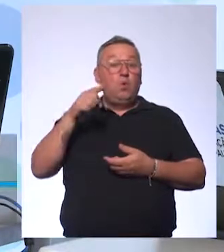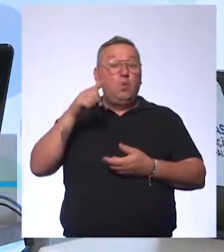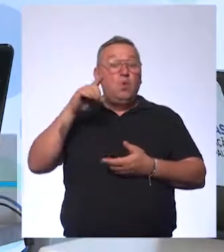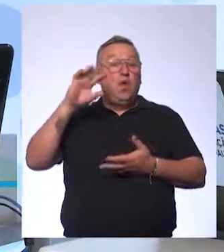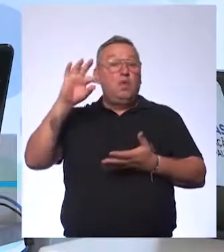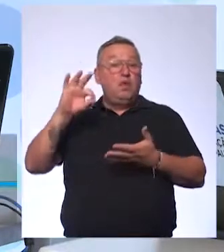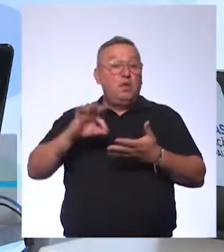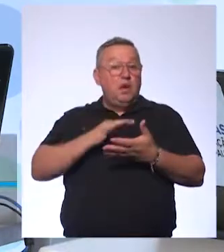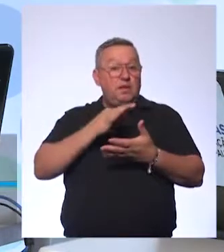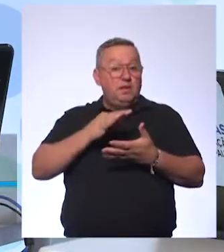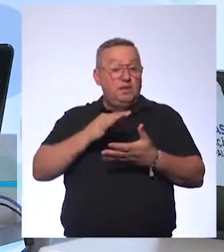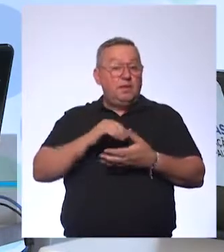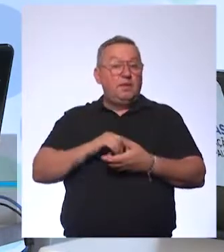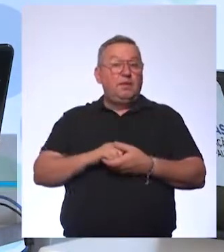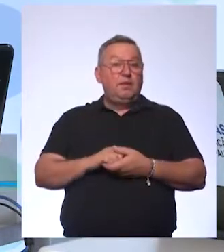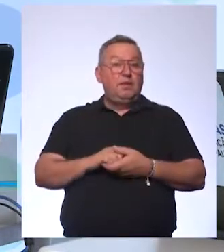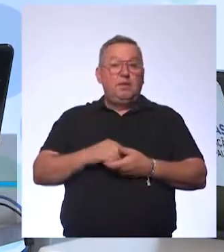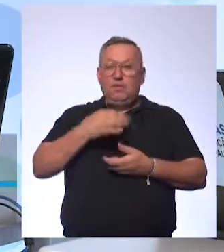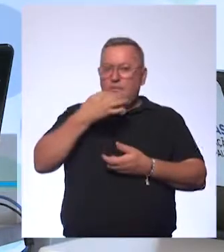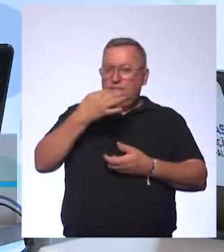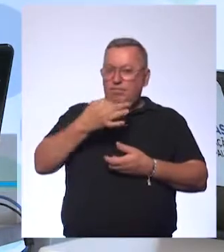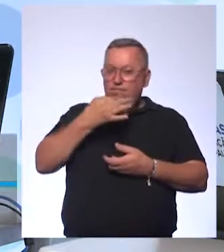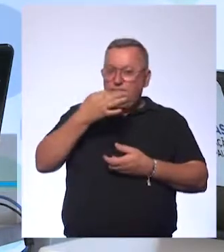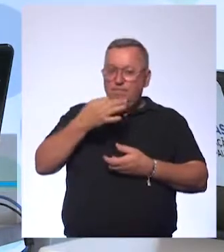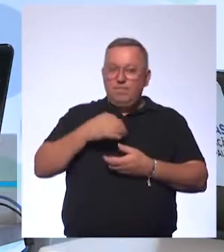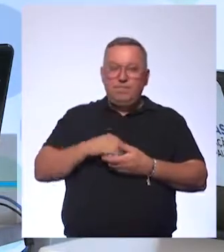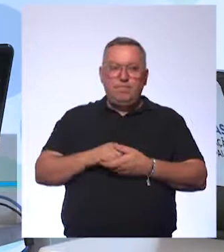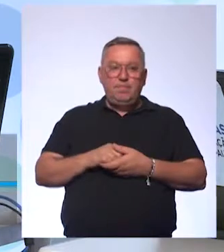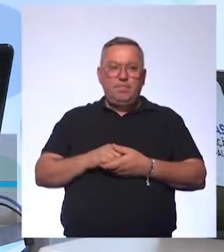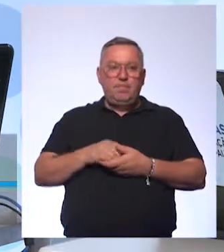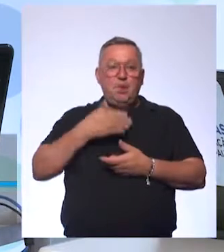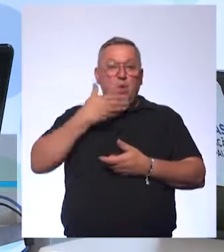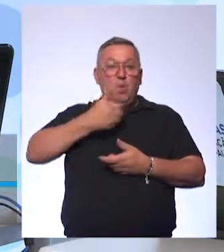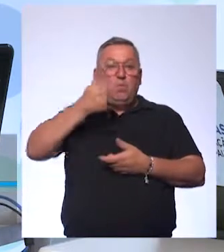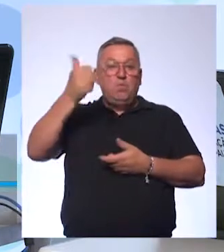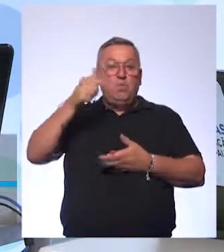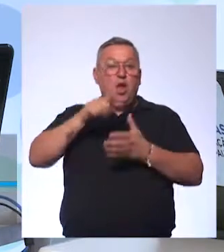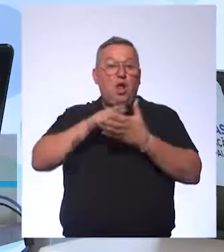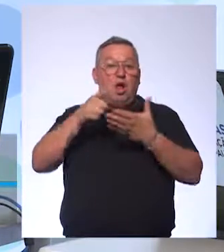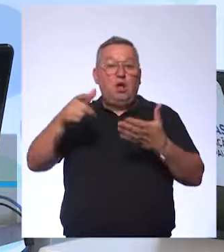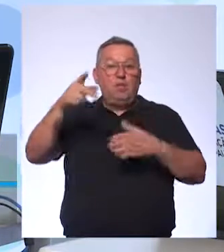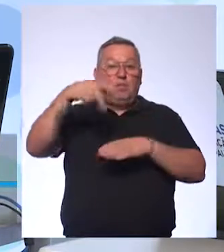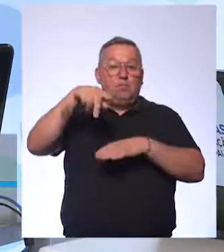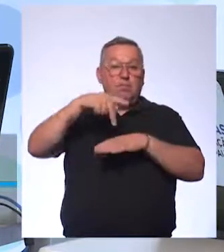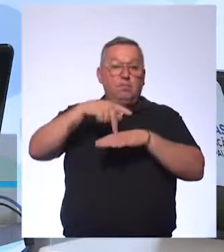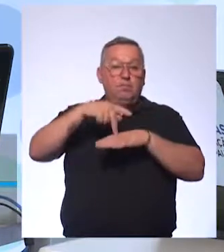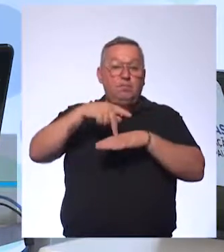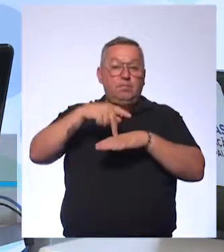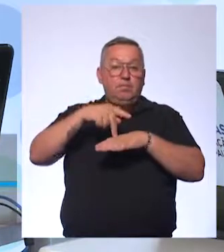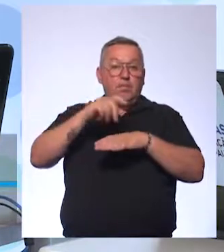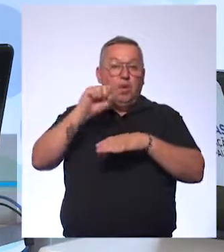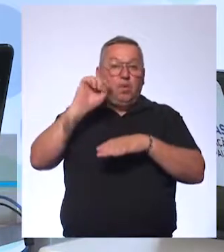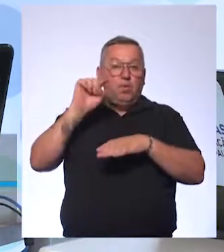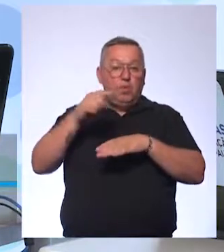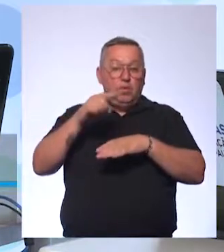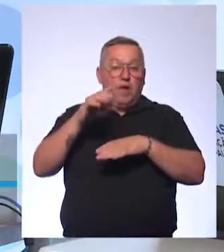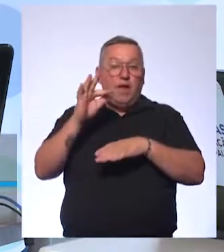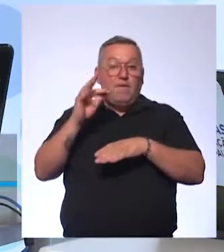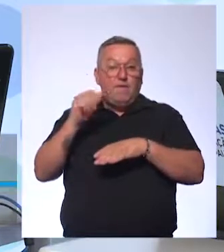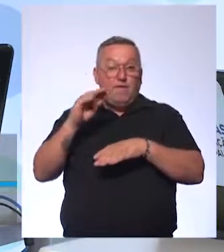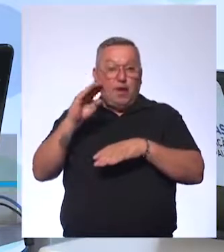assinantes, uma opinião. Esse é o melhor jornal do país. Desculpa, 8 mil assinantes,